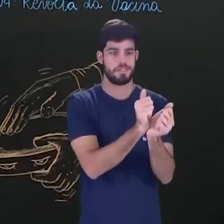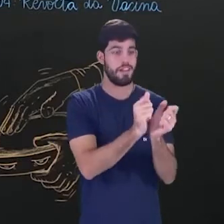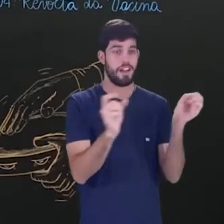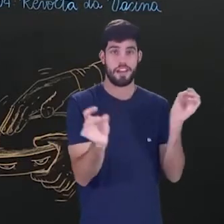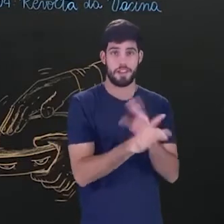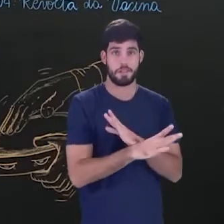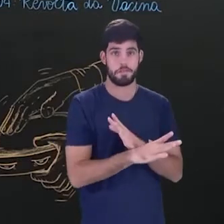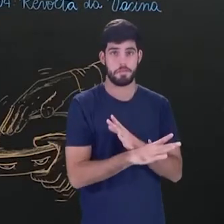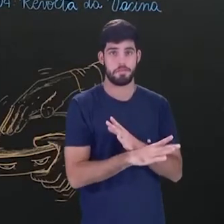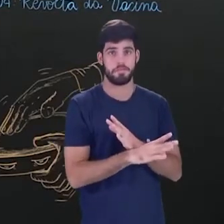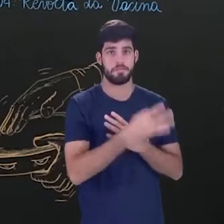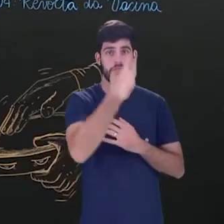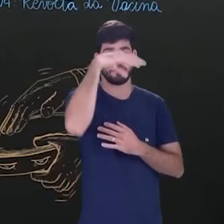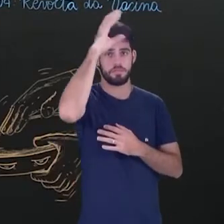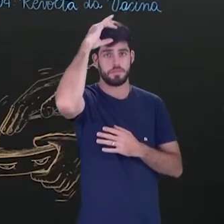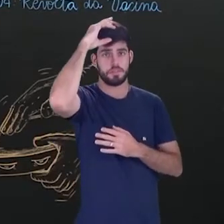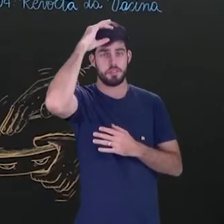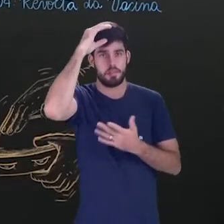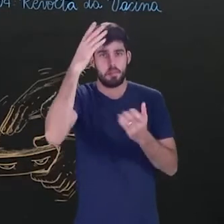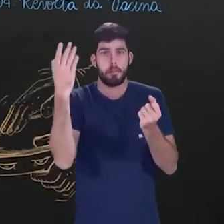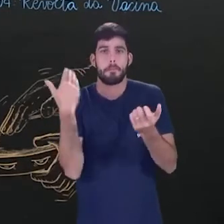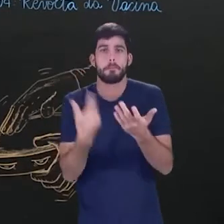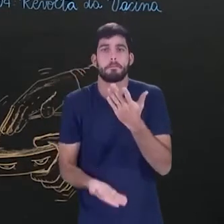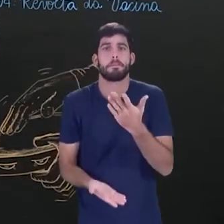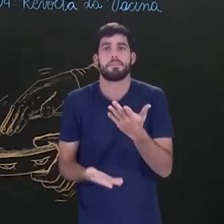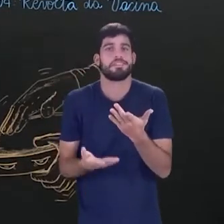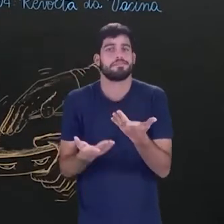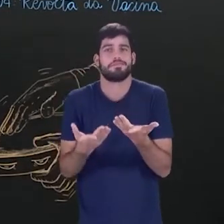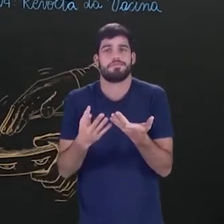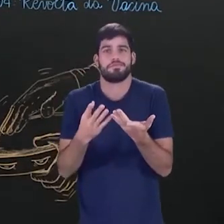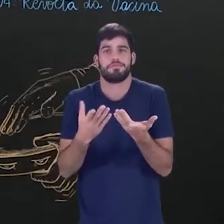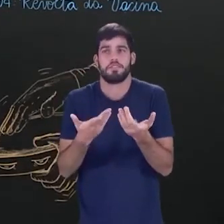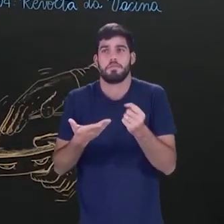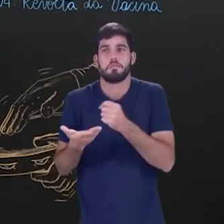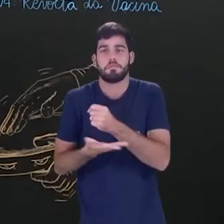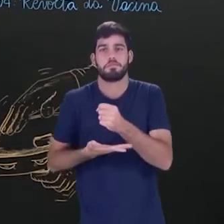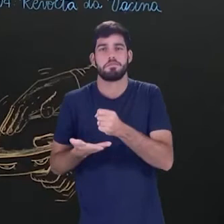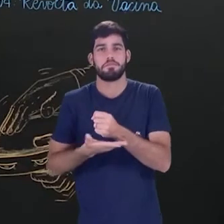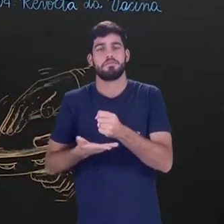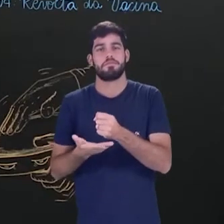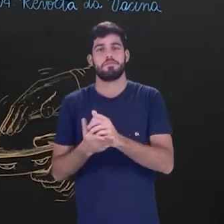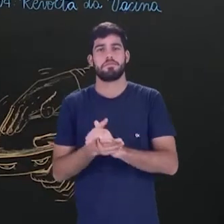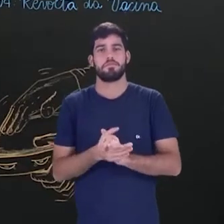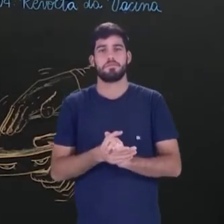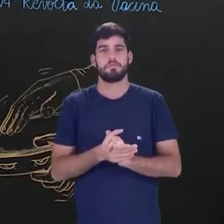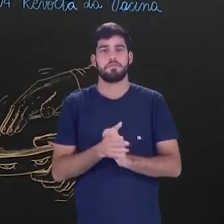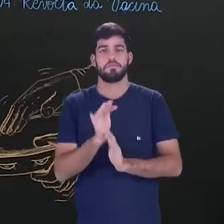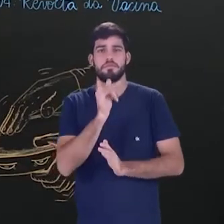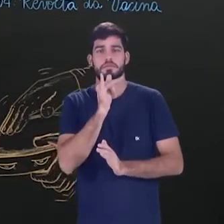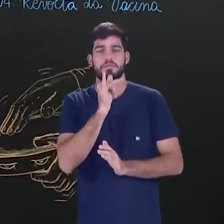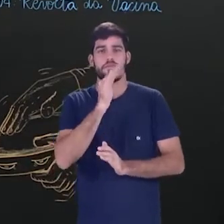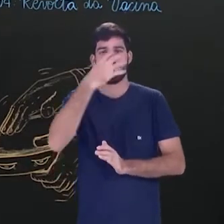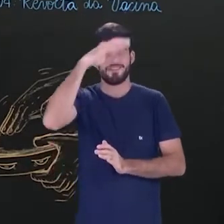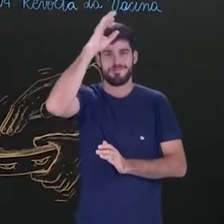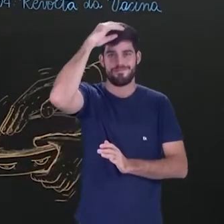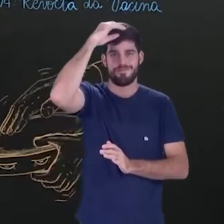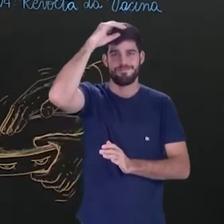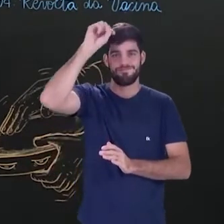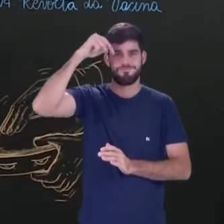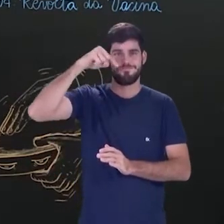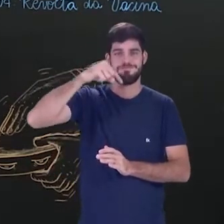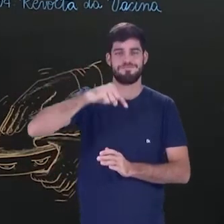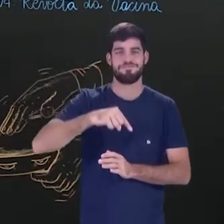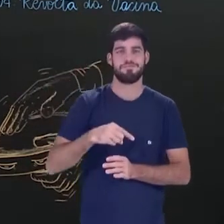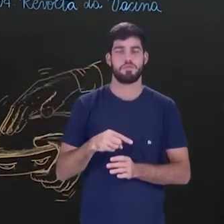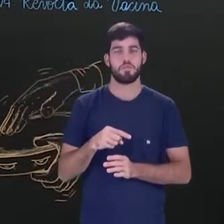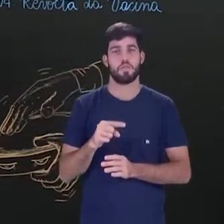perde grande parte de sua sustentação social. No momento que acontece a abolição, o Império vai acabando também. Só que a gente tem